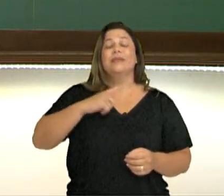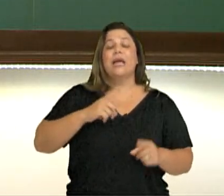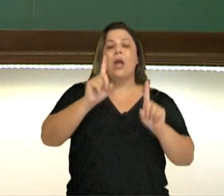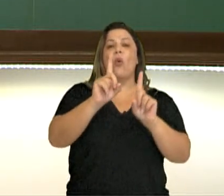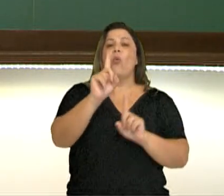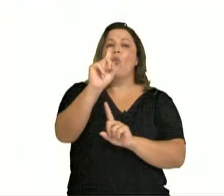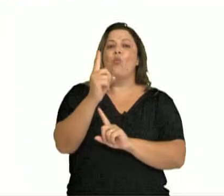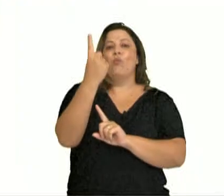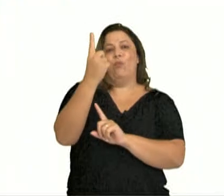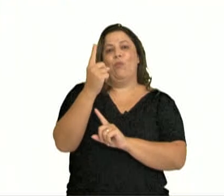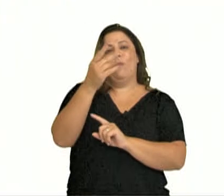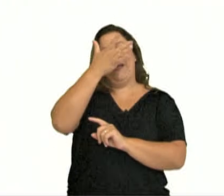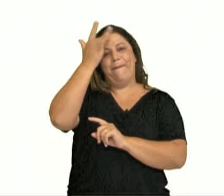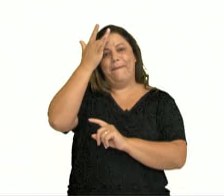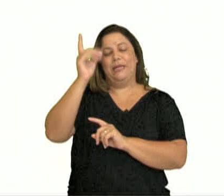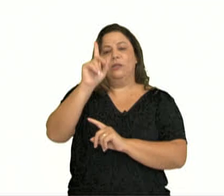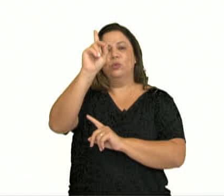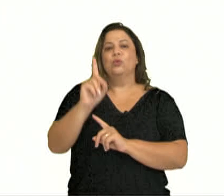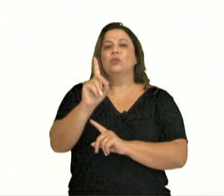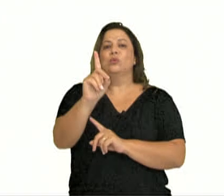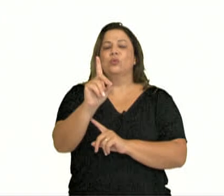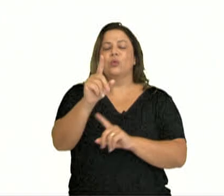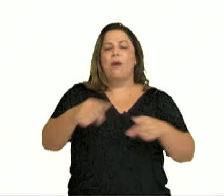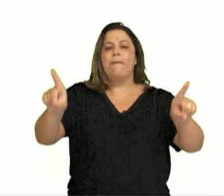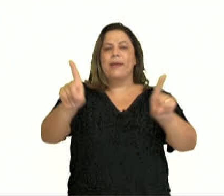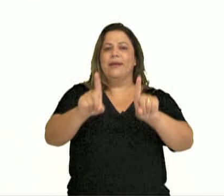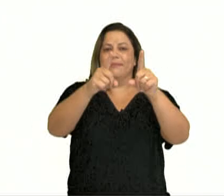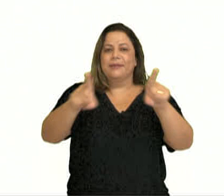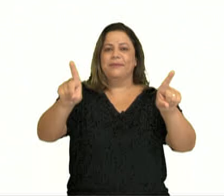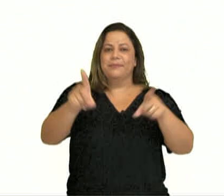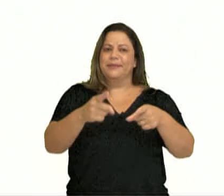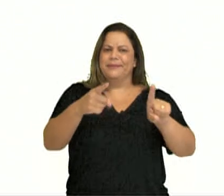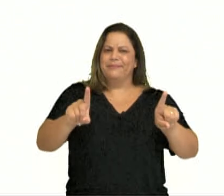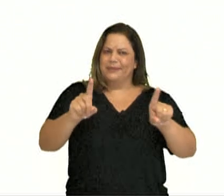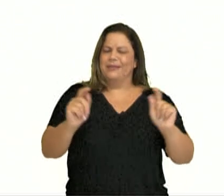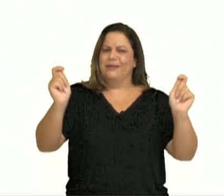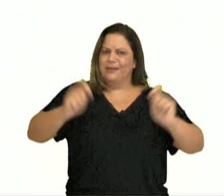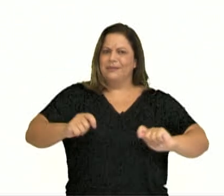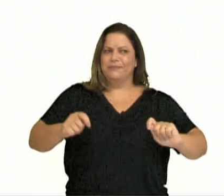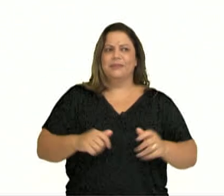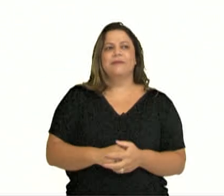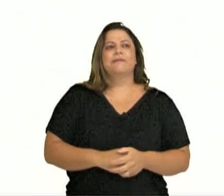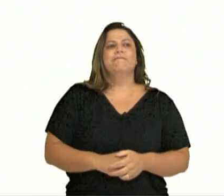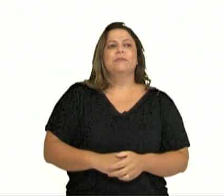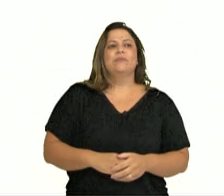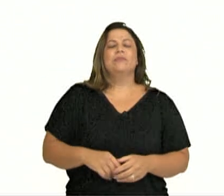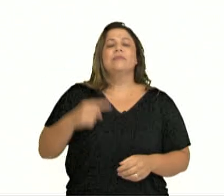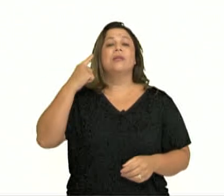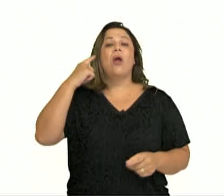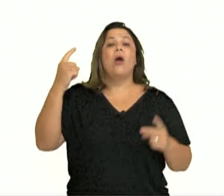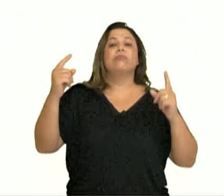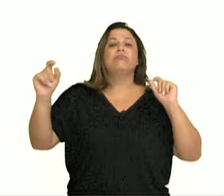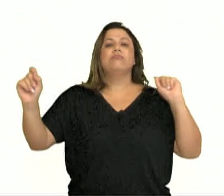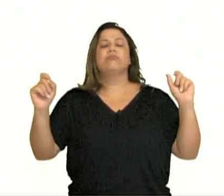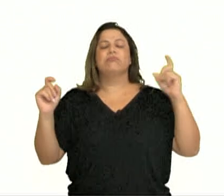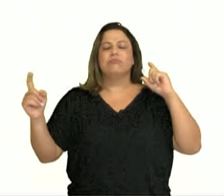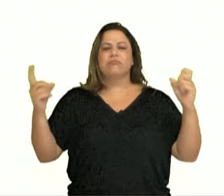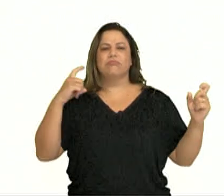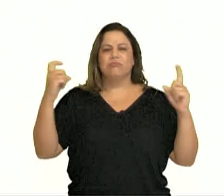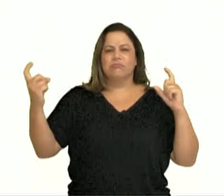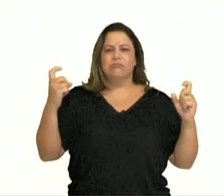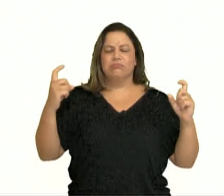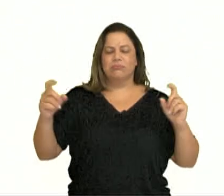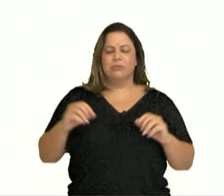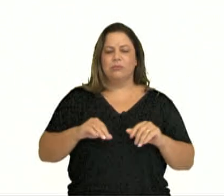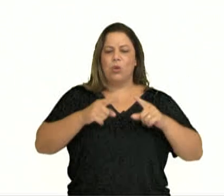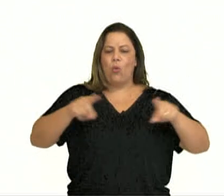maestro. O maestro é para que um grande contingente instrumental siga rigorosamente o tempo rítmico,